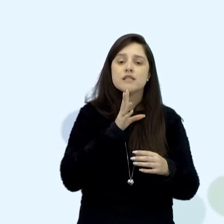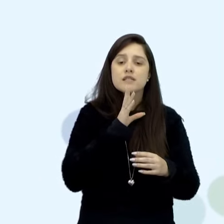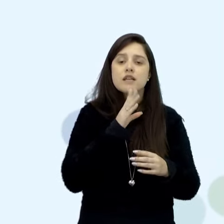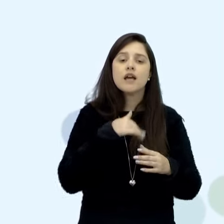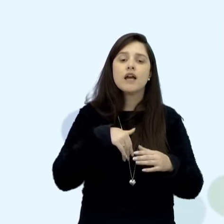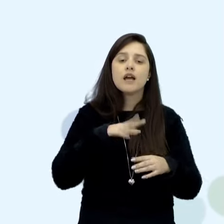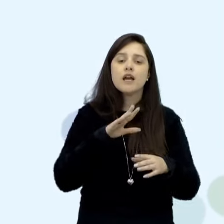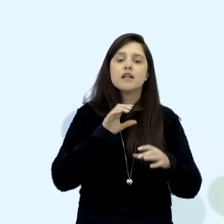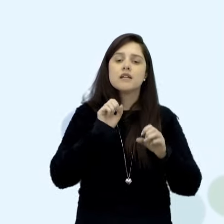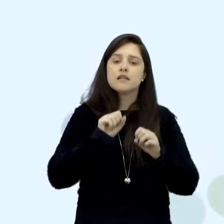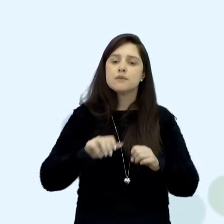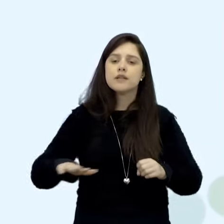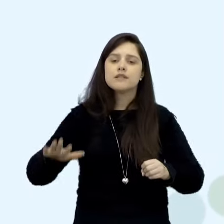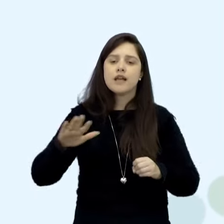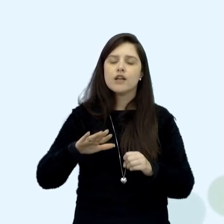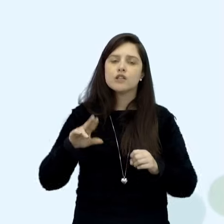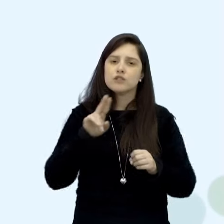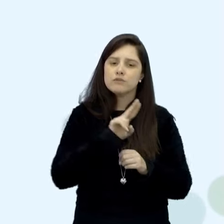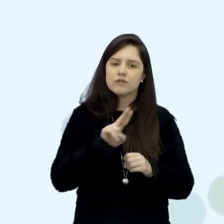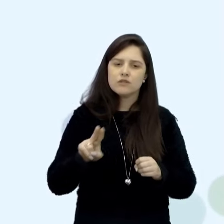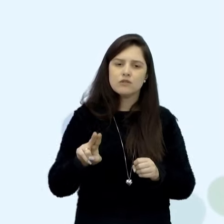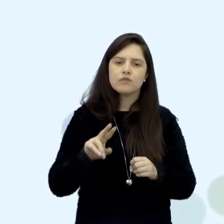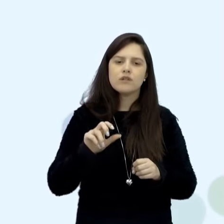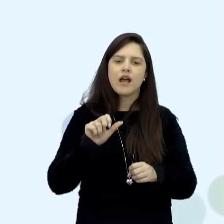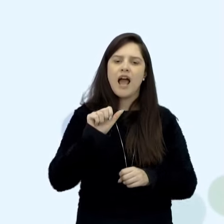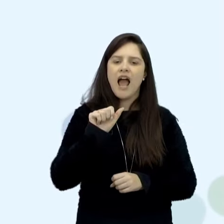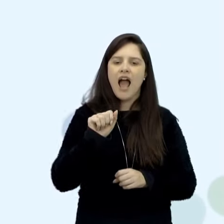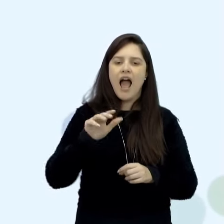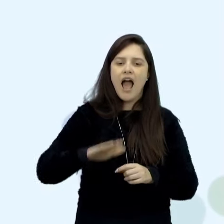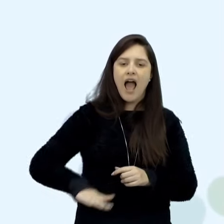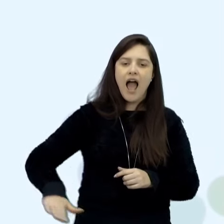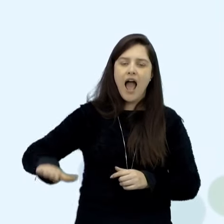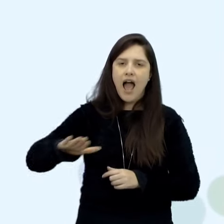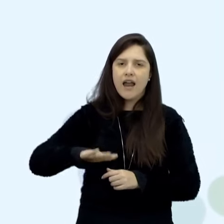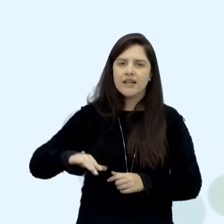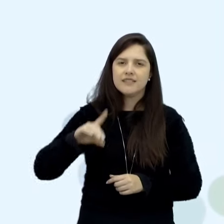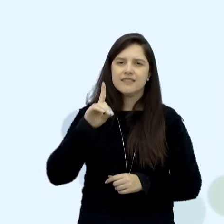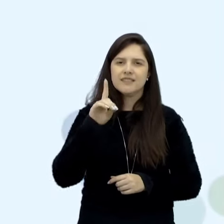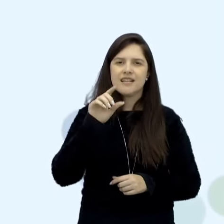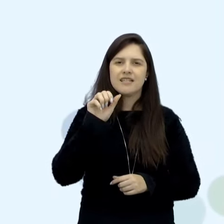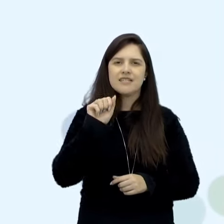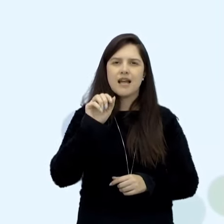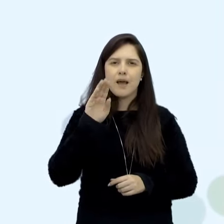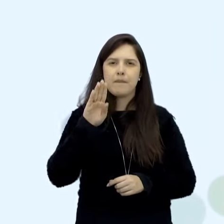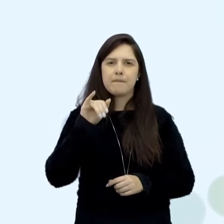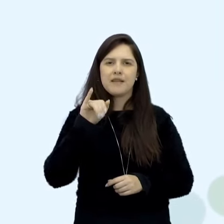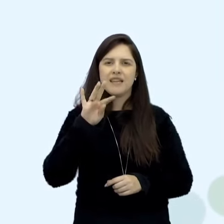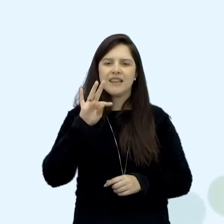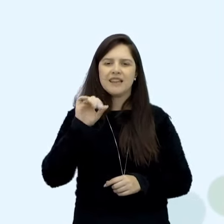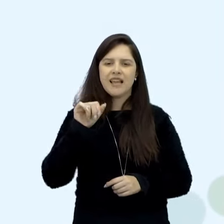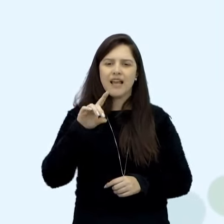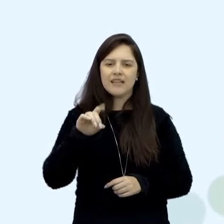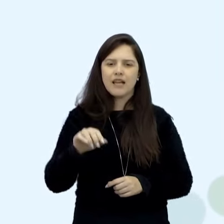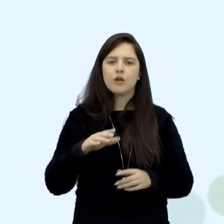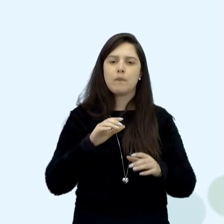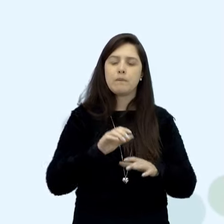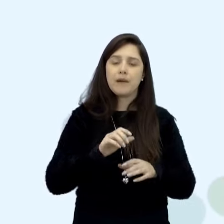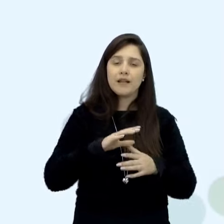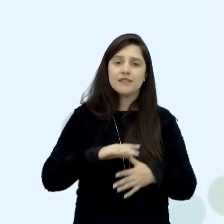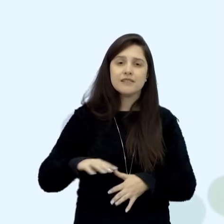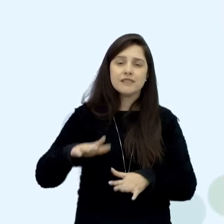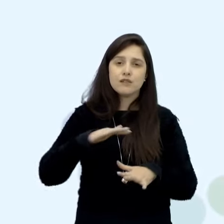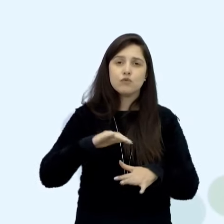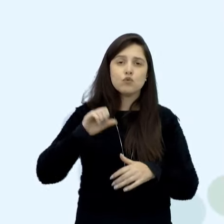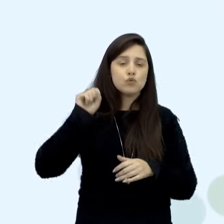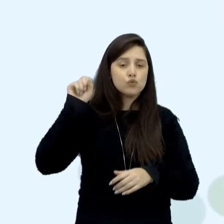pelas agências espaciais, que a chamam oficialmente de Área Desabitada do Pacífico Sul.